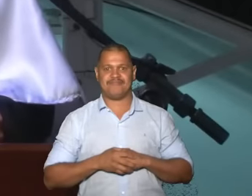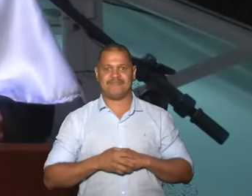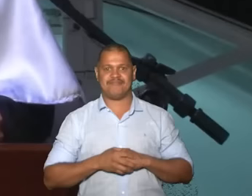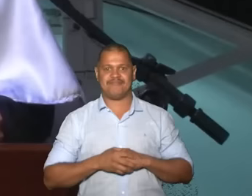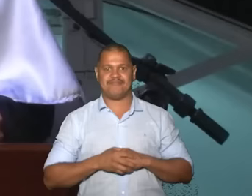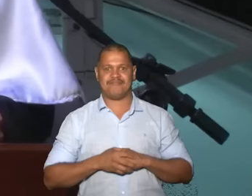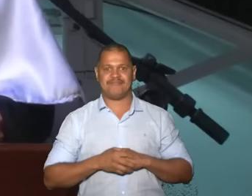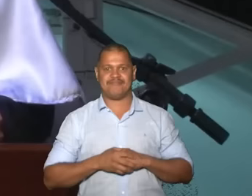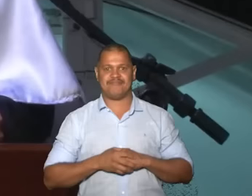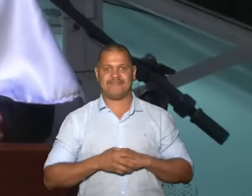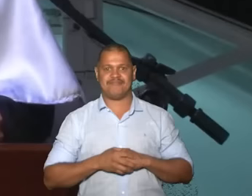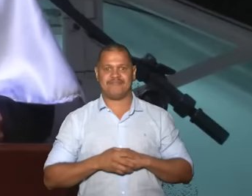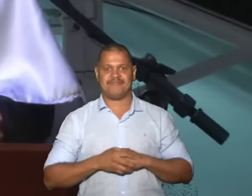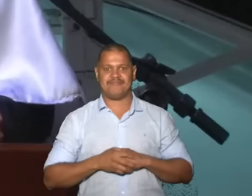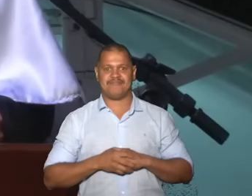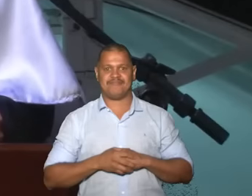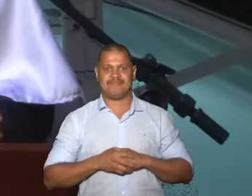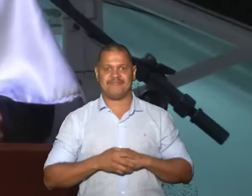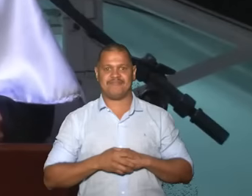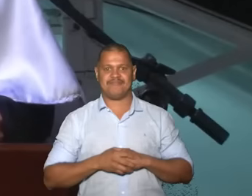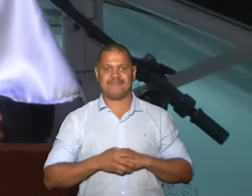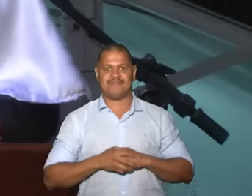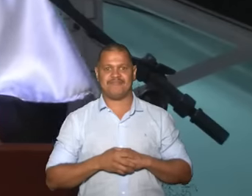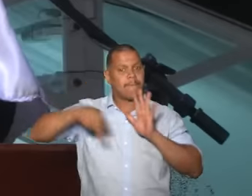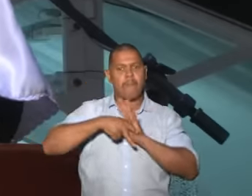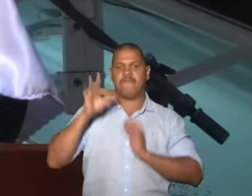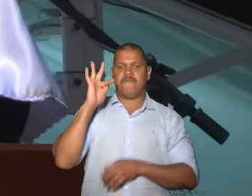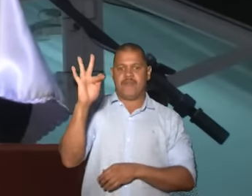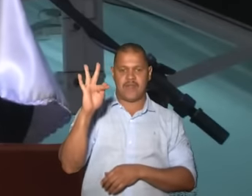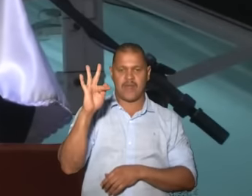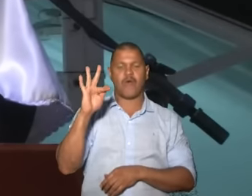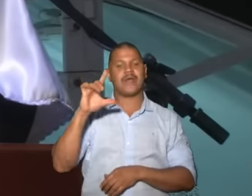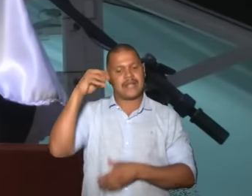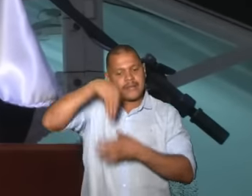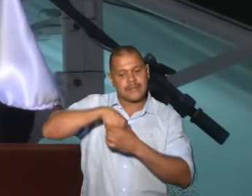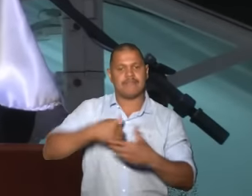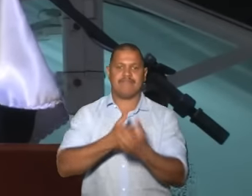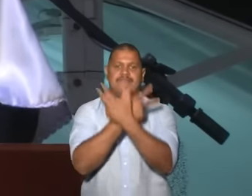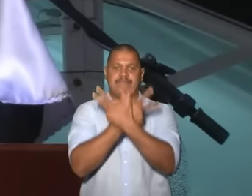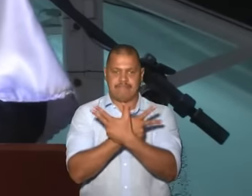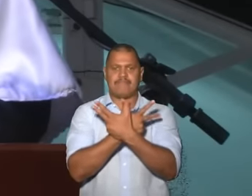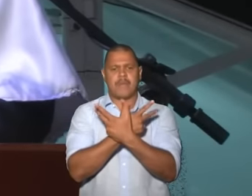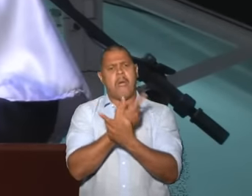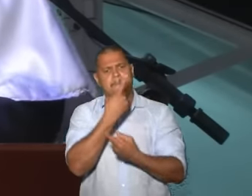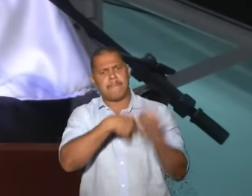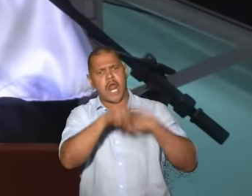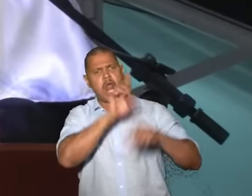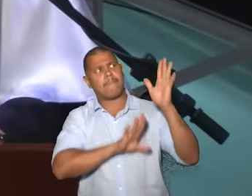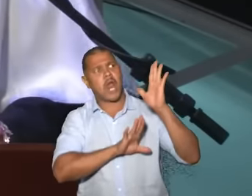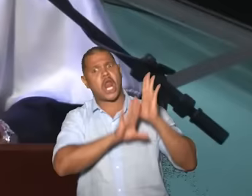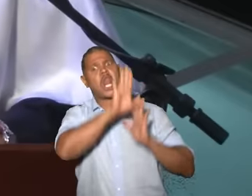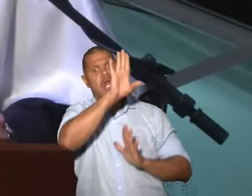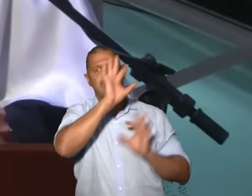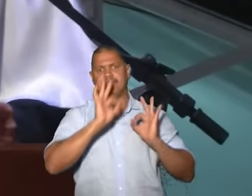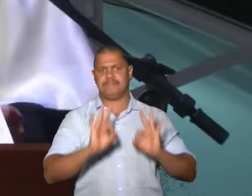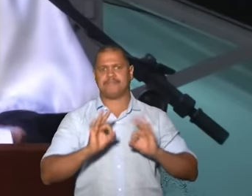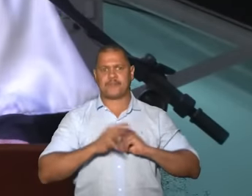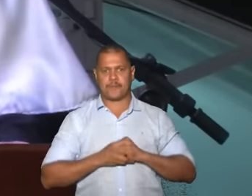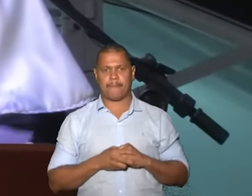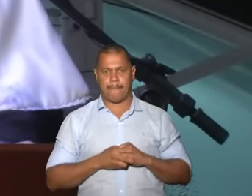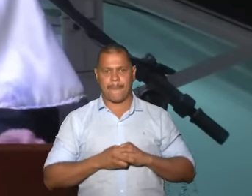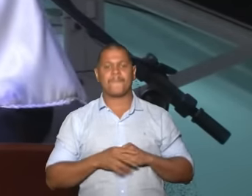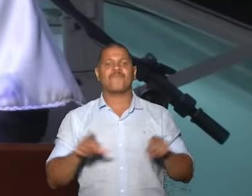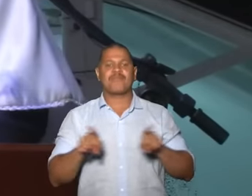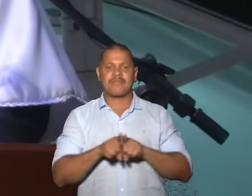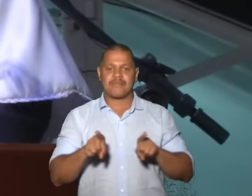públicos federais que fizeram e fazem parte da história de sucesso da nossa universidade. Também gostaria de